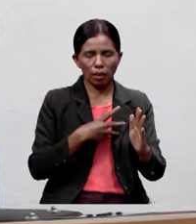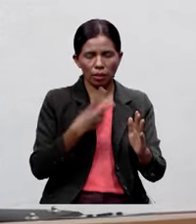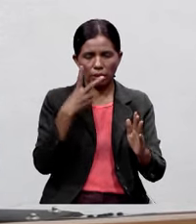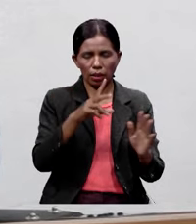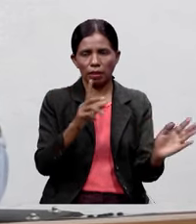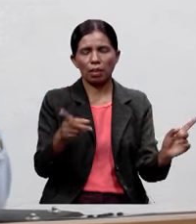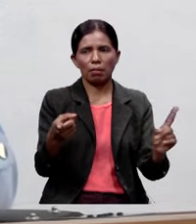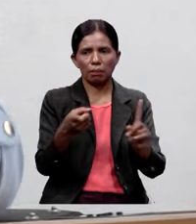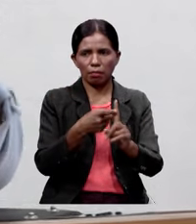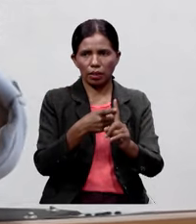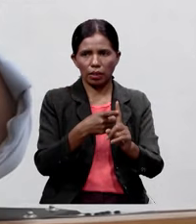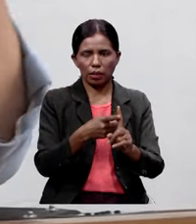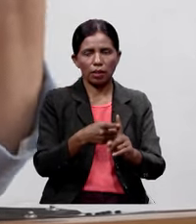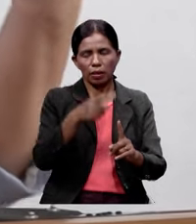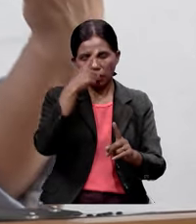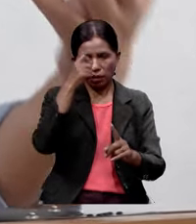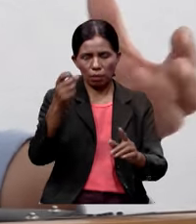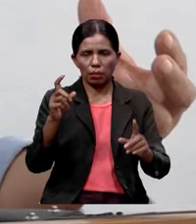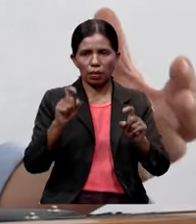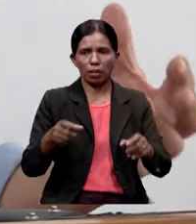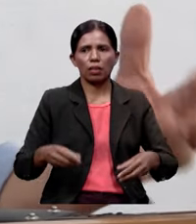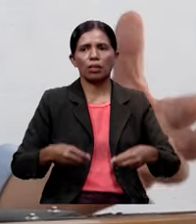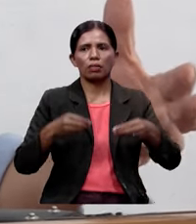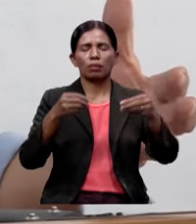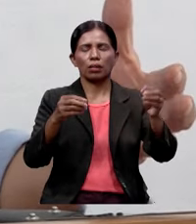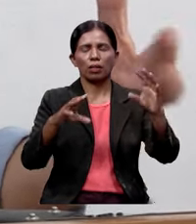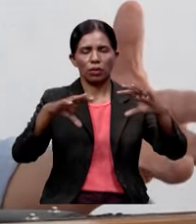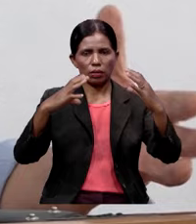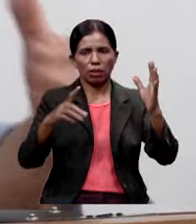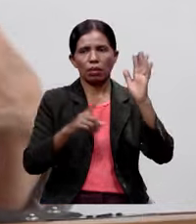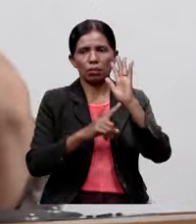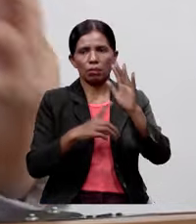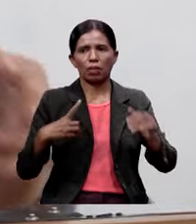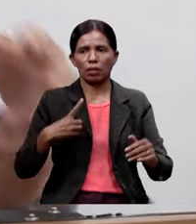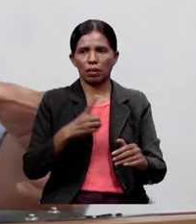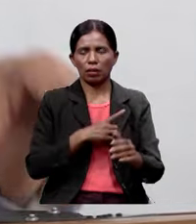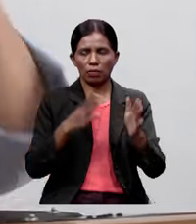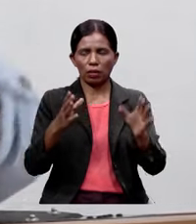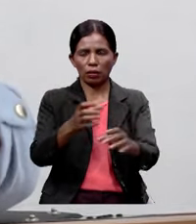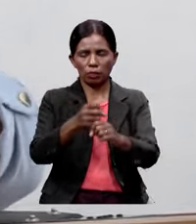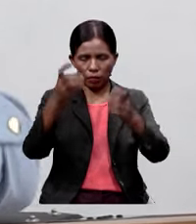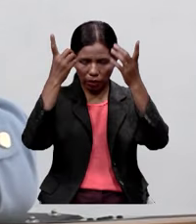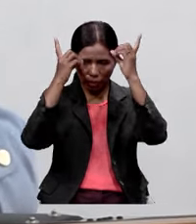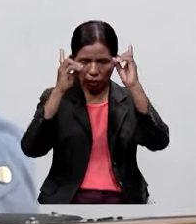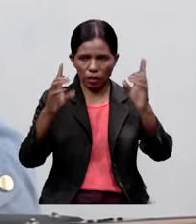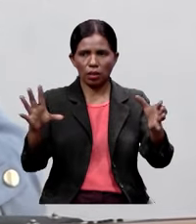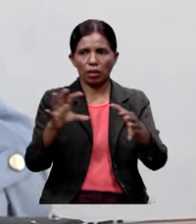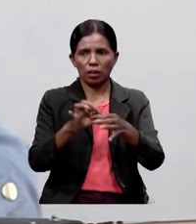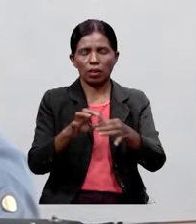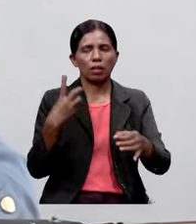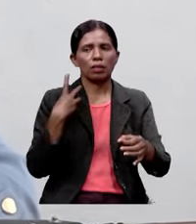Plus também titulares Sira tem que for. Conselho ba deputado Sirato foi decisão liga o itani